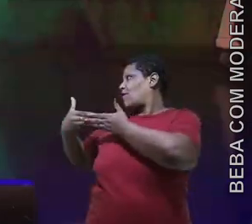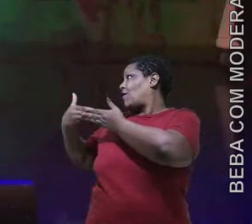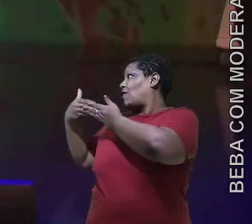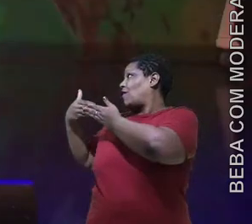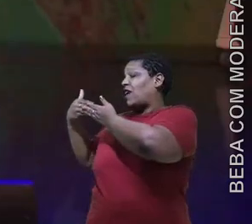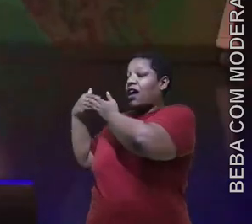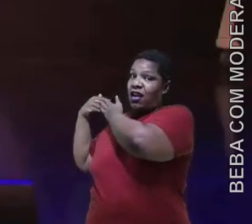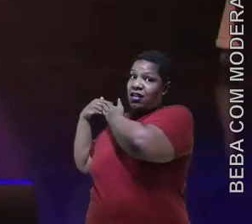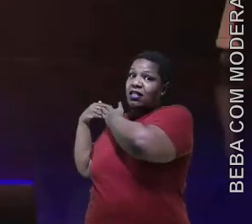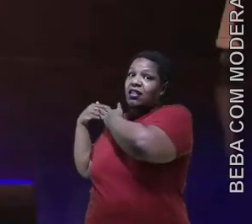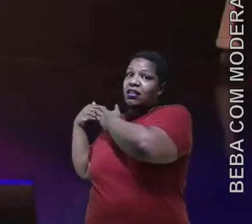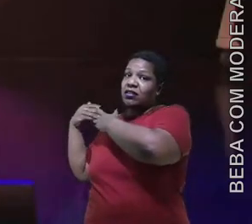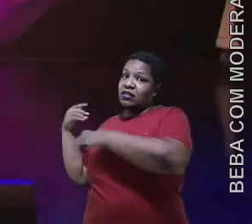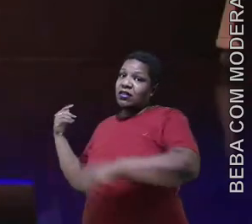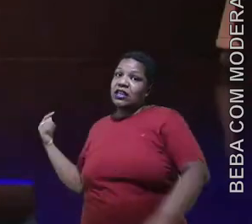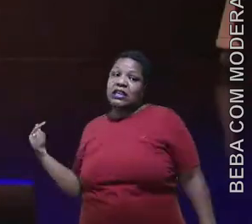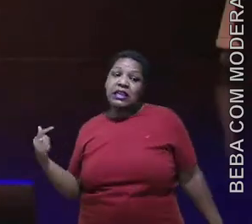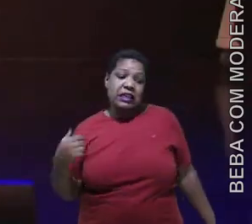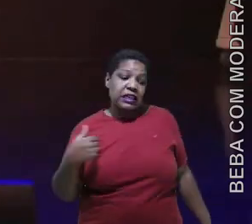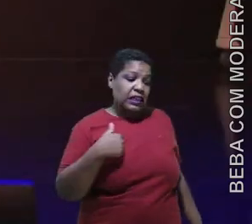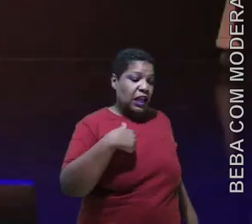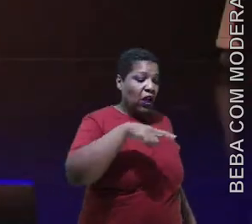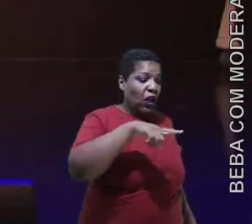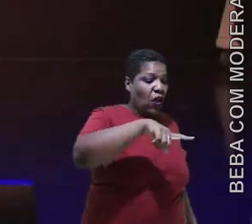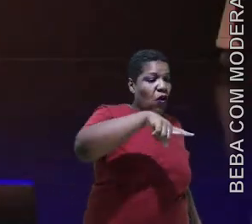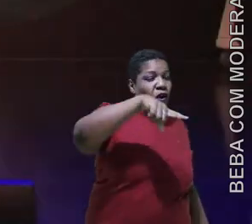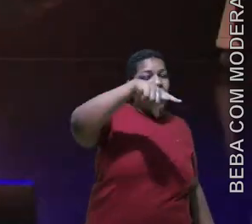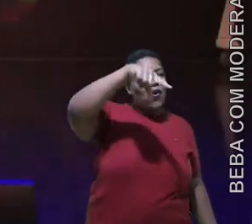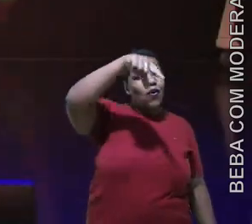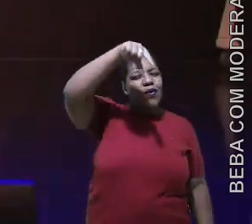oi oi oi